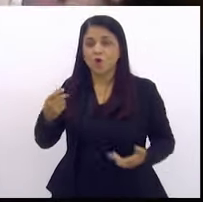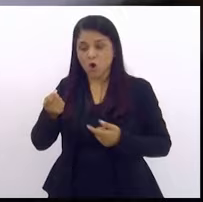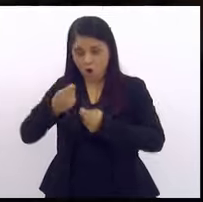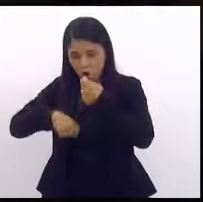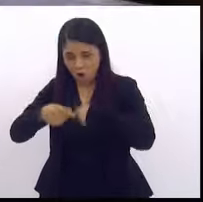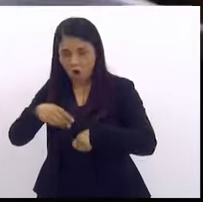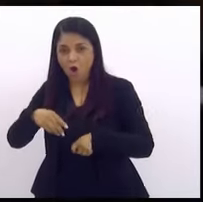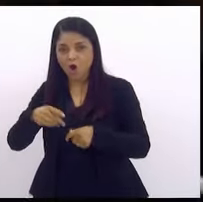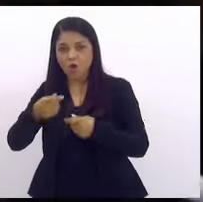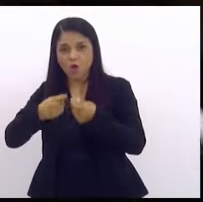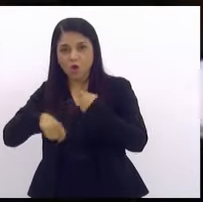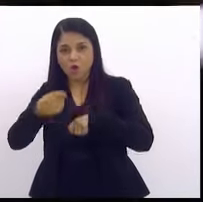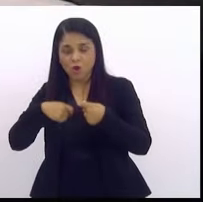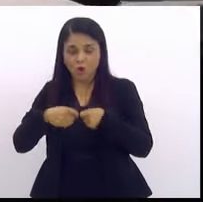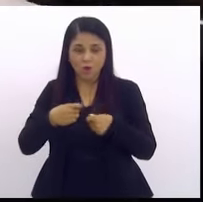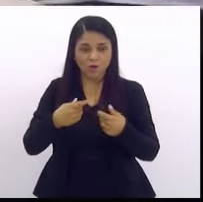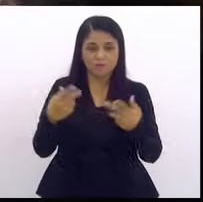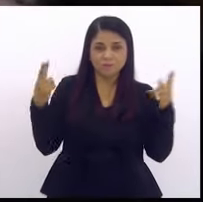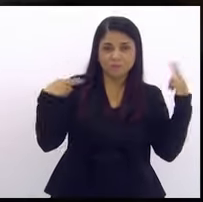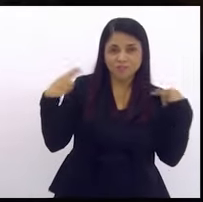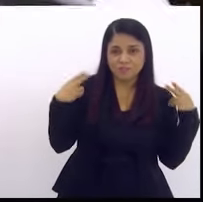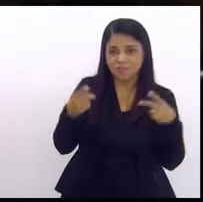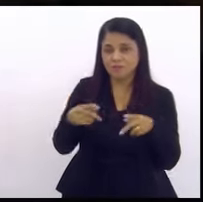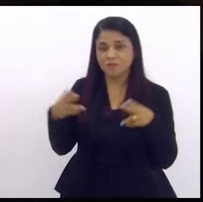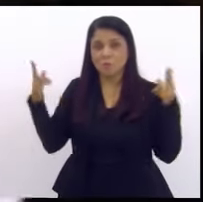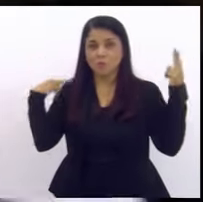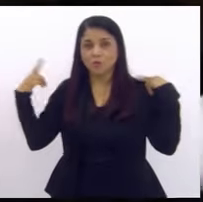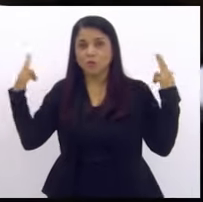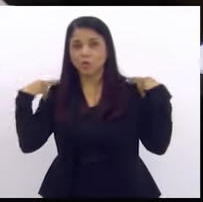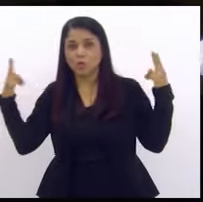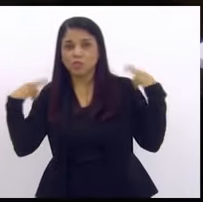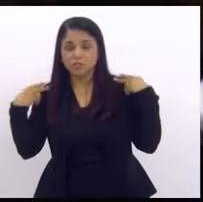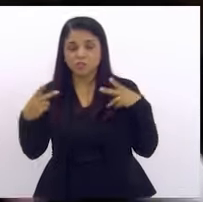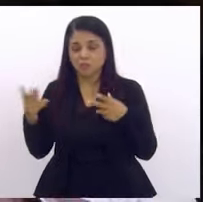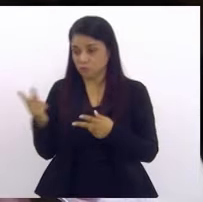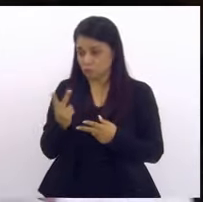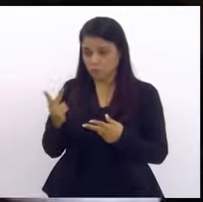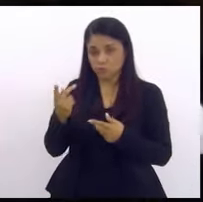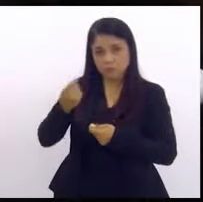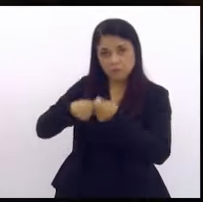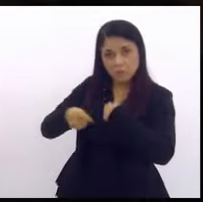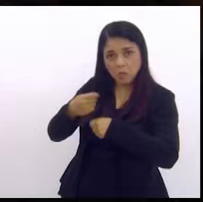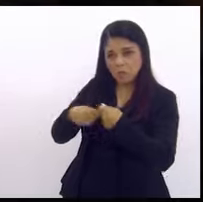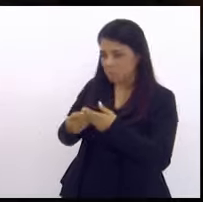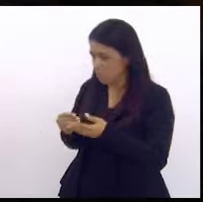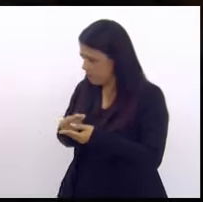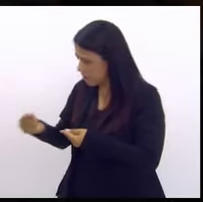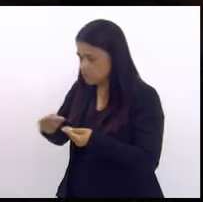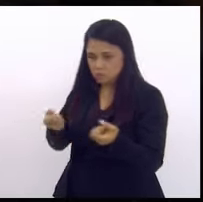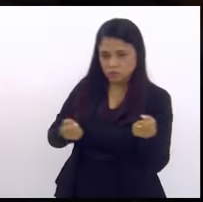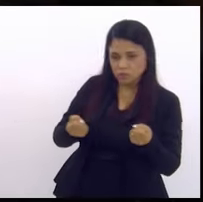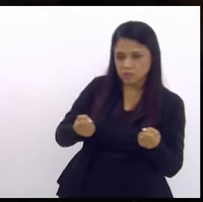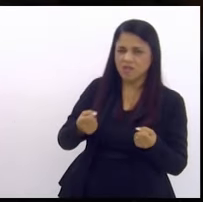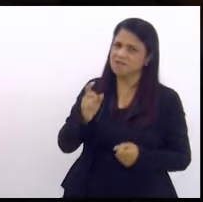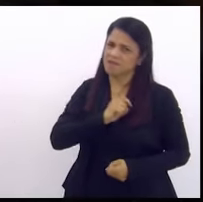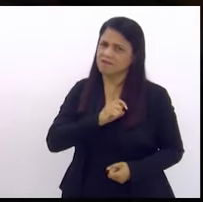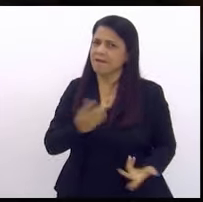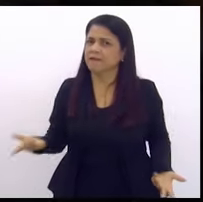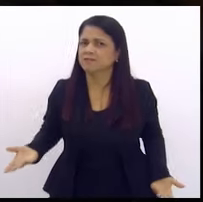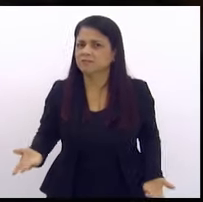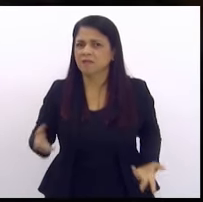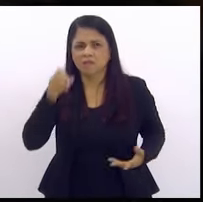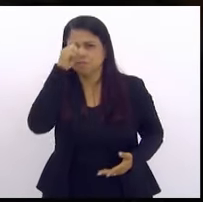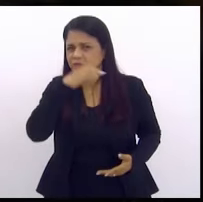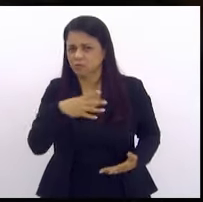ali. Pô, tu tá de sacanagem. Cobrador não, o motorista faz o trabalho do cobrador enquanto dirige. Tá de sacanagem. Esse absurdo a gente não vai